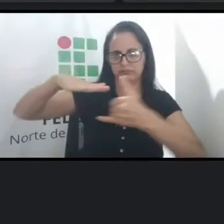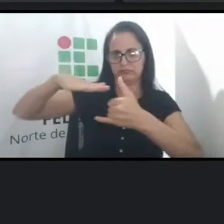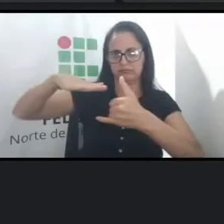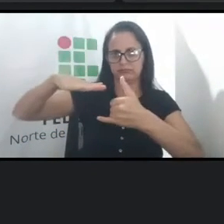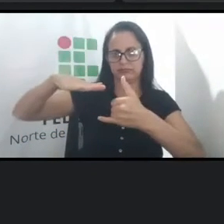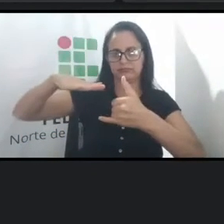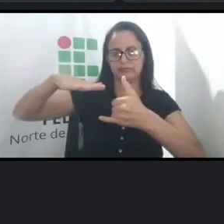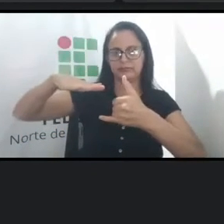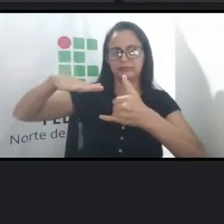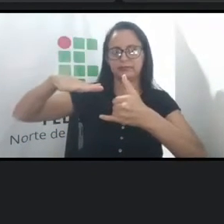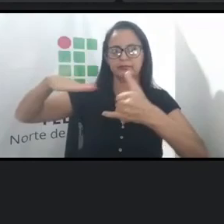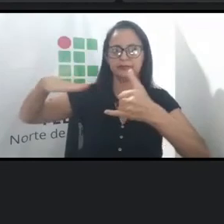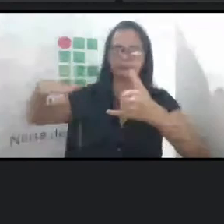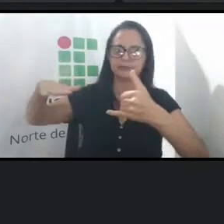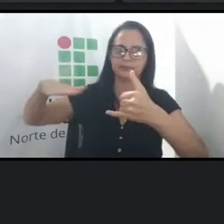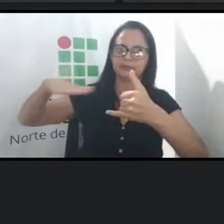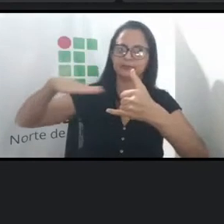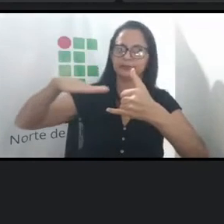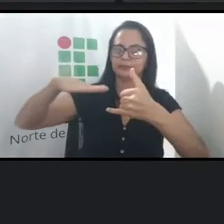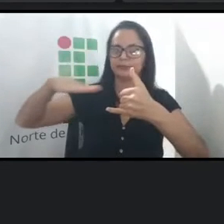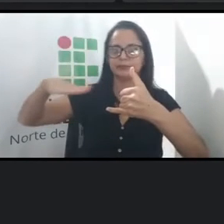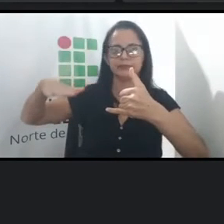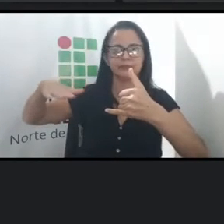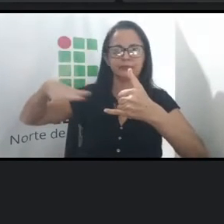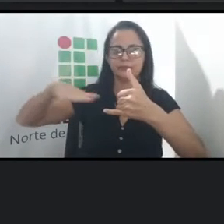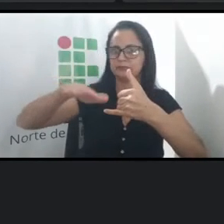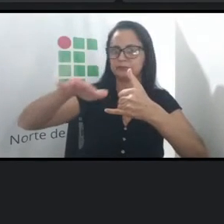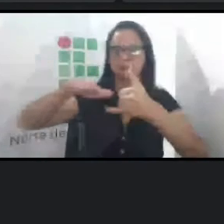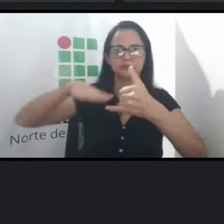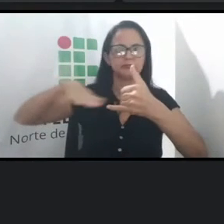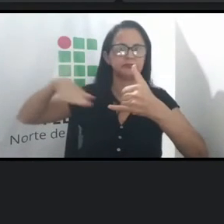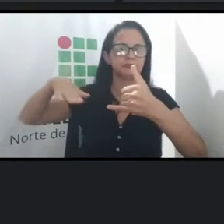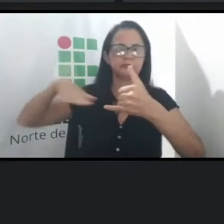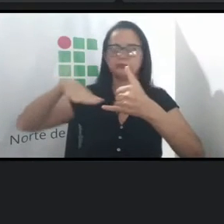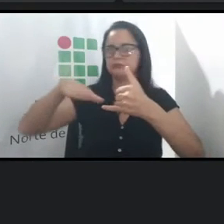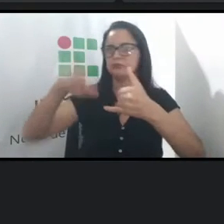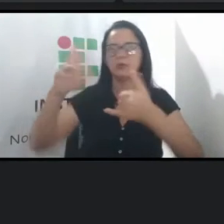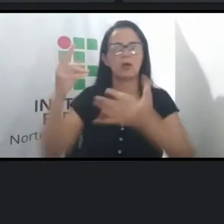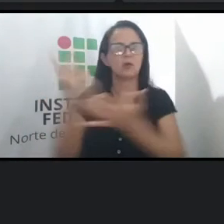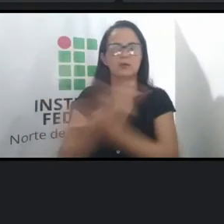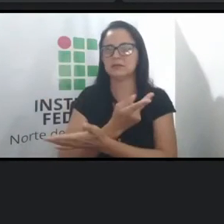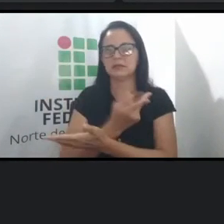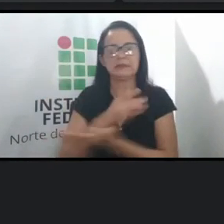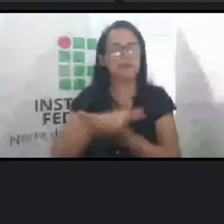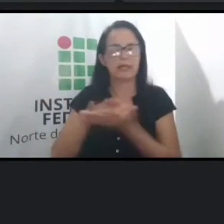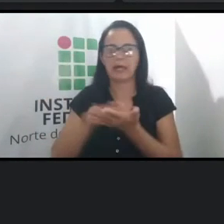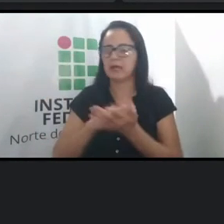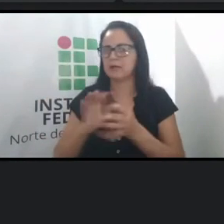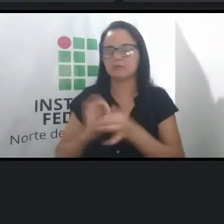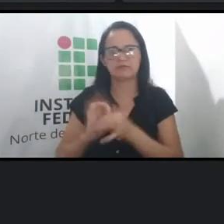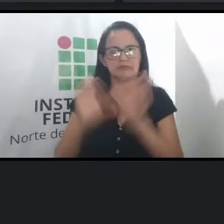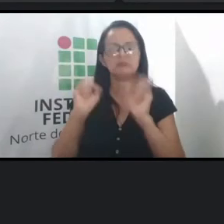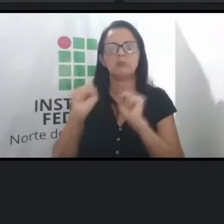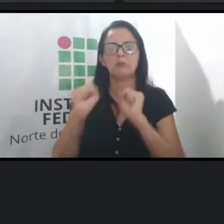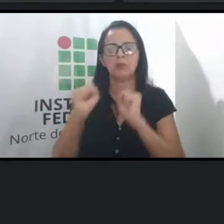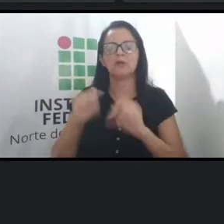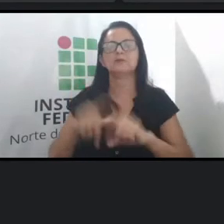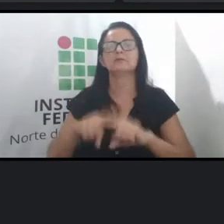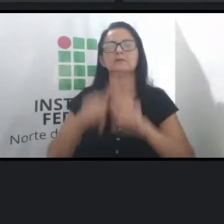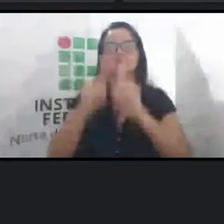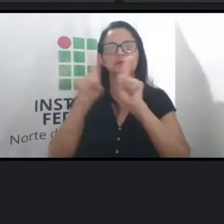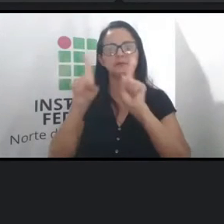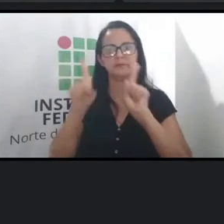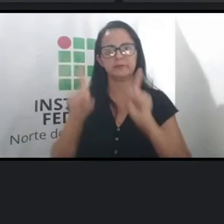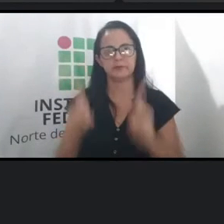vai romper cabo, não vai acontecer nada, pode-se também. Mas o recomendado e